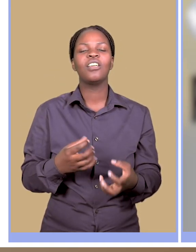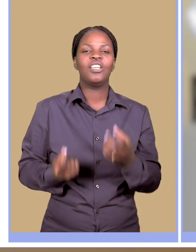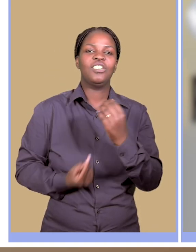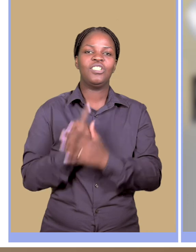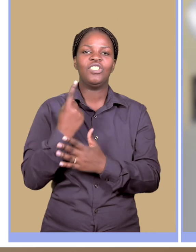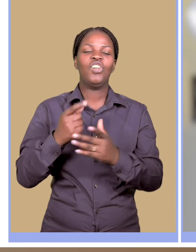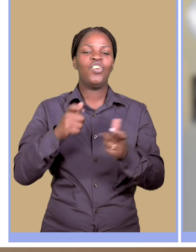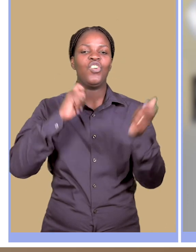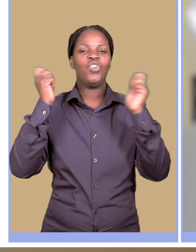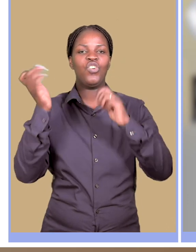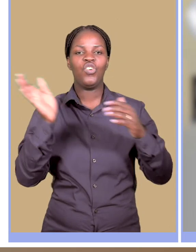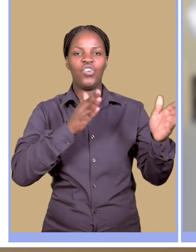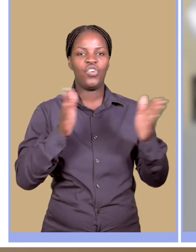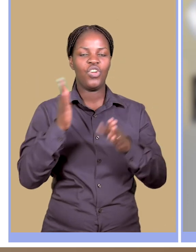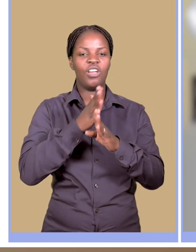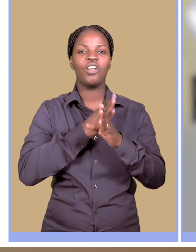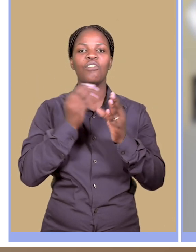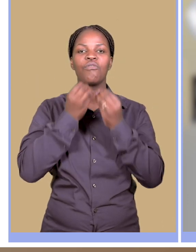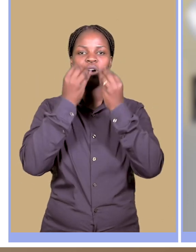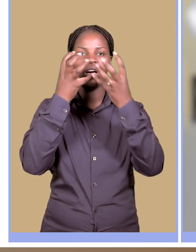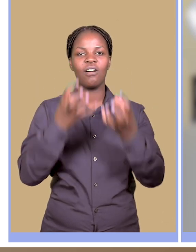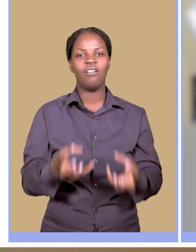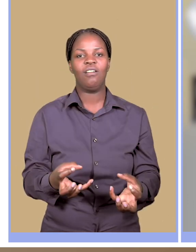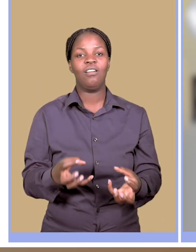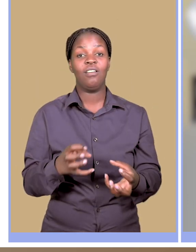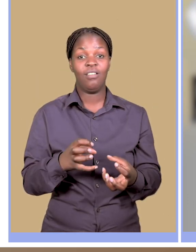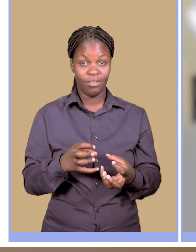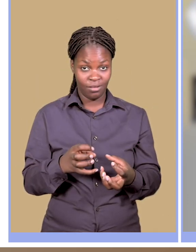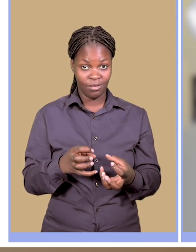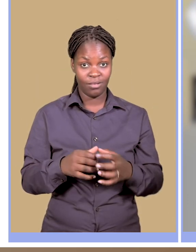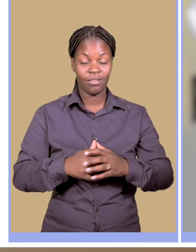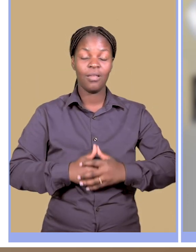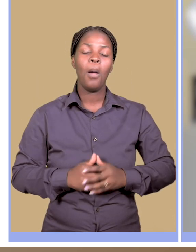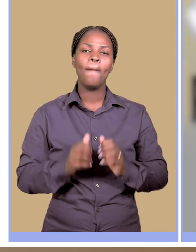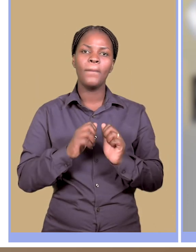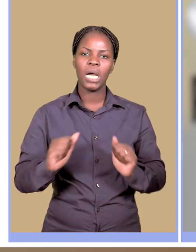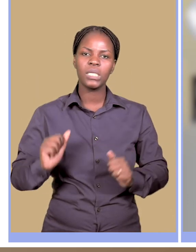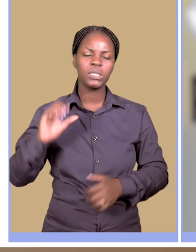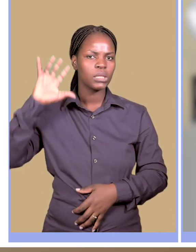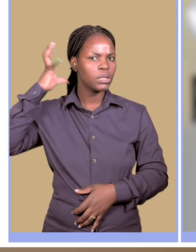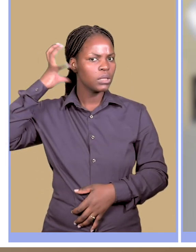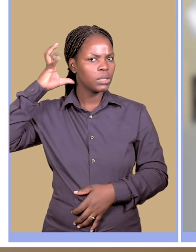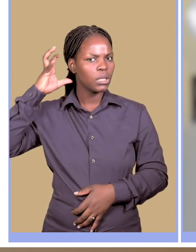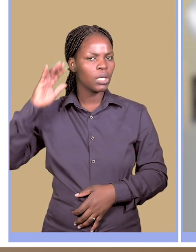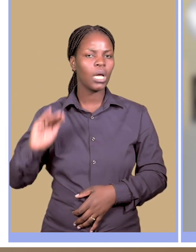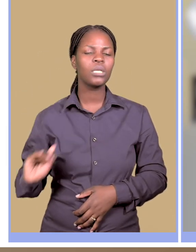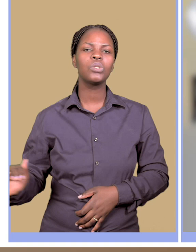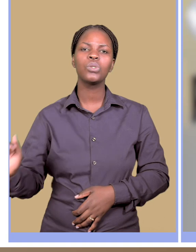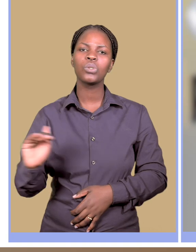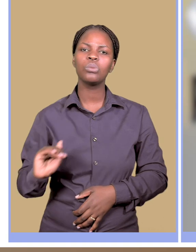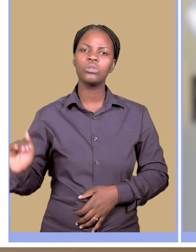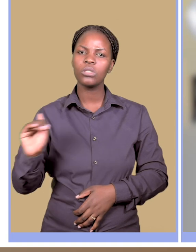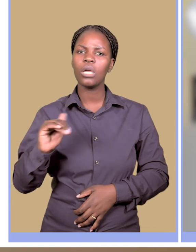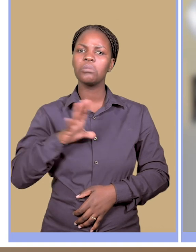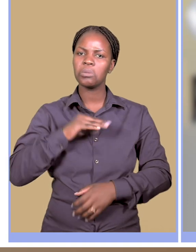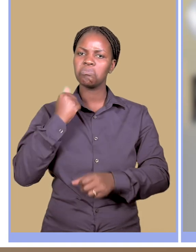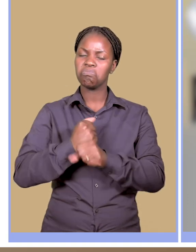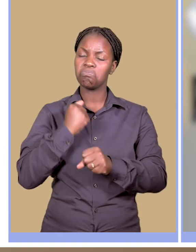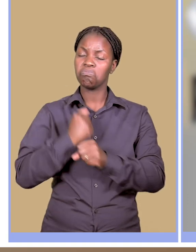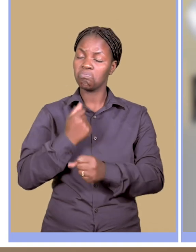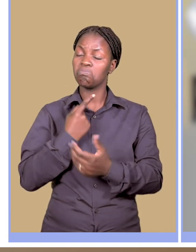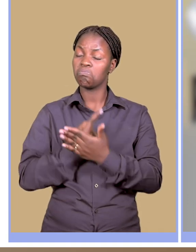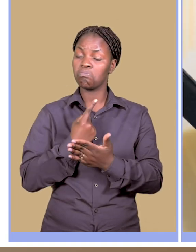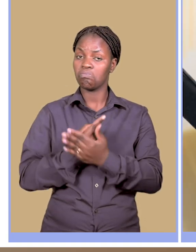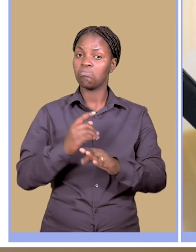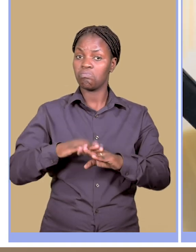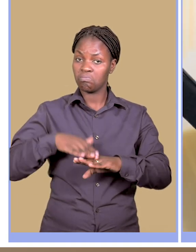iria acontecer esses eventos extremos. Pois. Agora, mas as rádios comunitárias têm um trabalho excelente na questão do